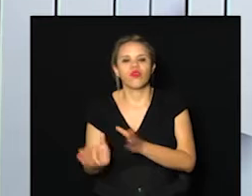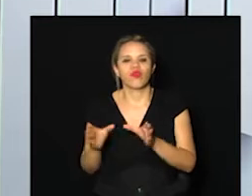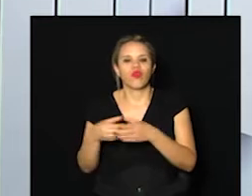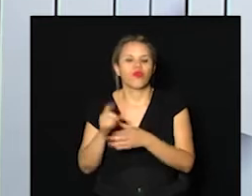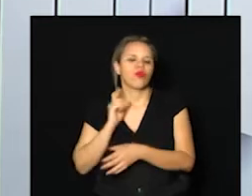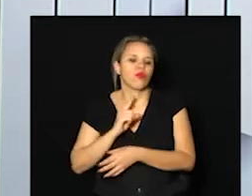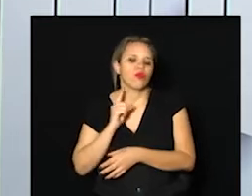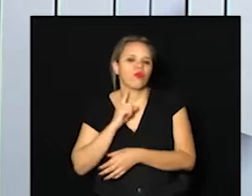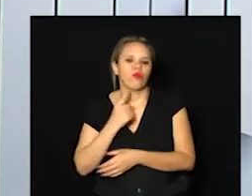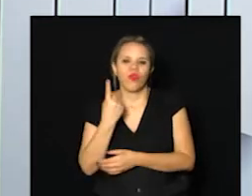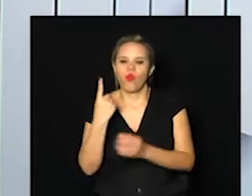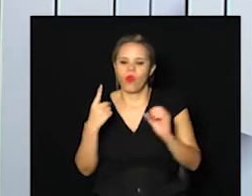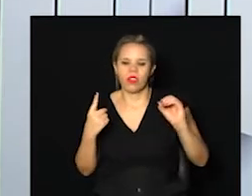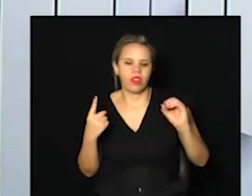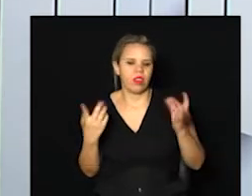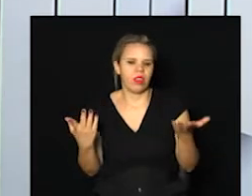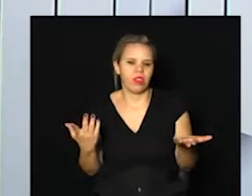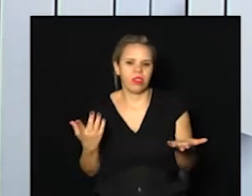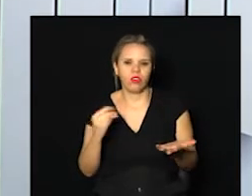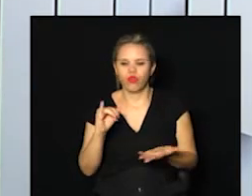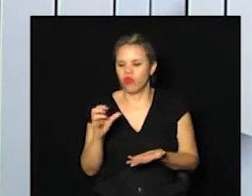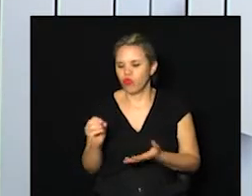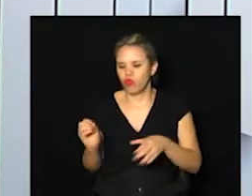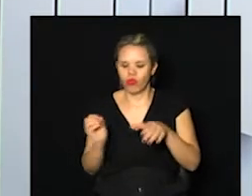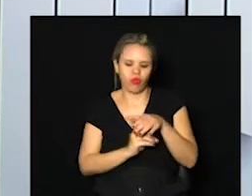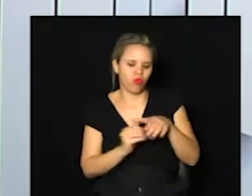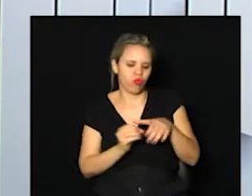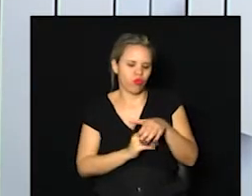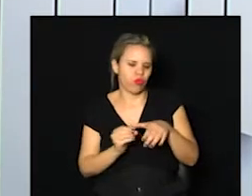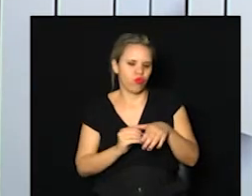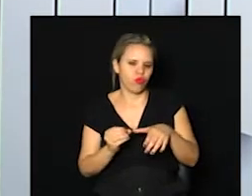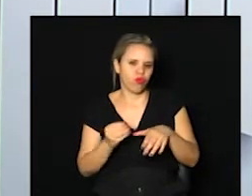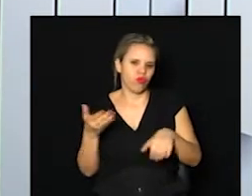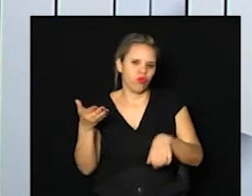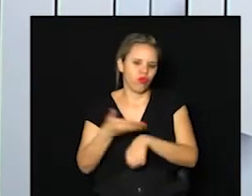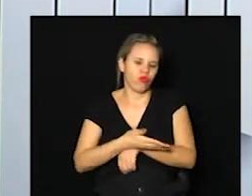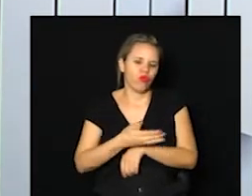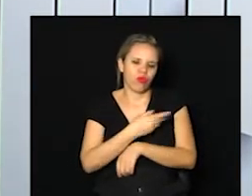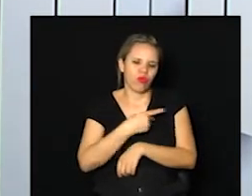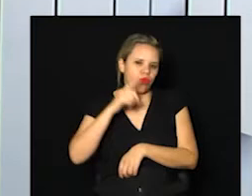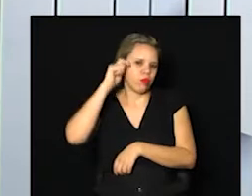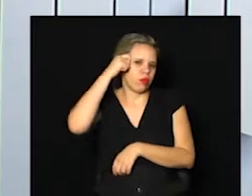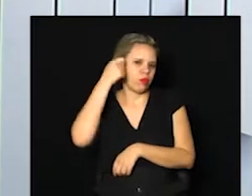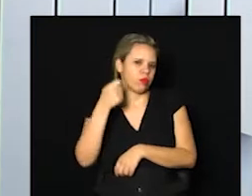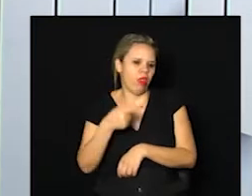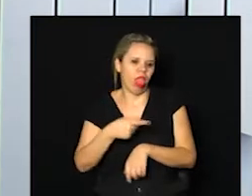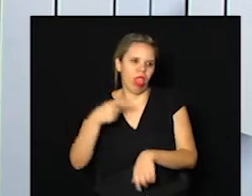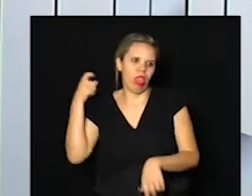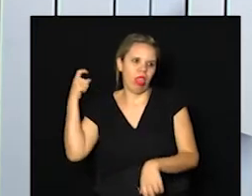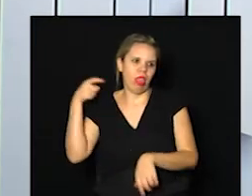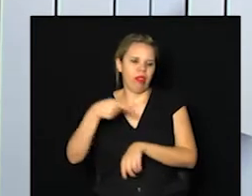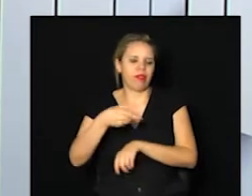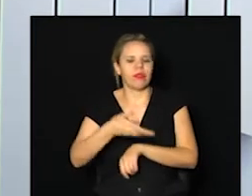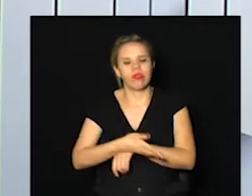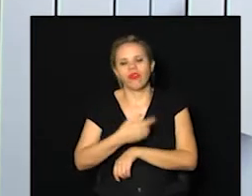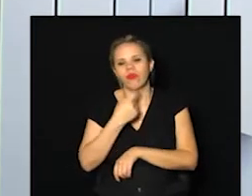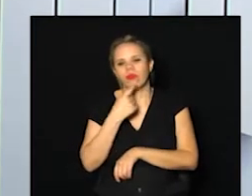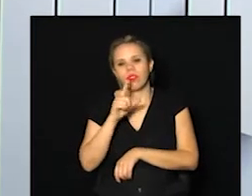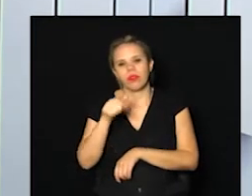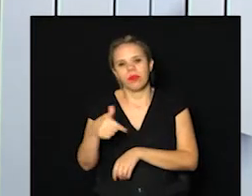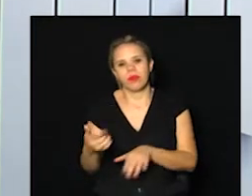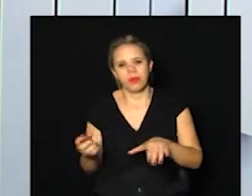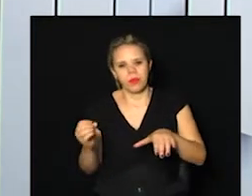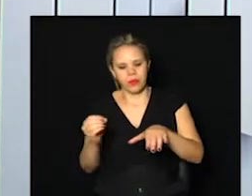Mineiro por 1-0. Gol do João Paulo, lateral esquerdo, que já passou pela macaca, a famosa lei do ex, né? Fez a cobrança de pênalti, o